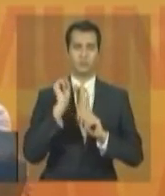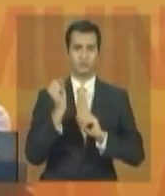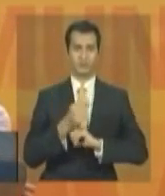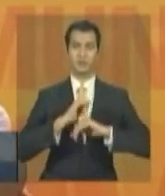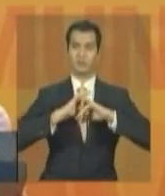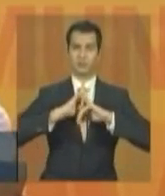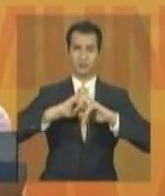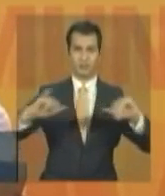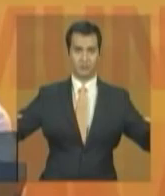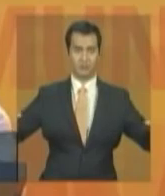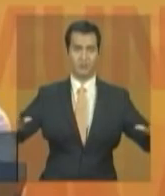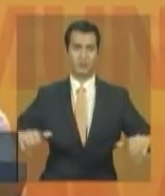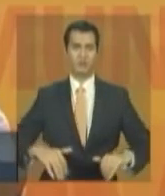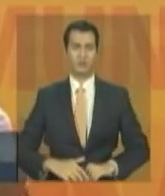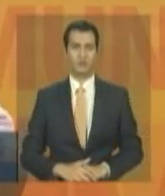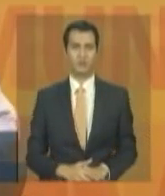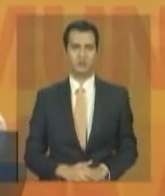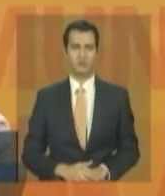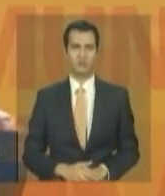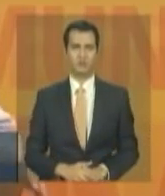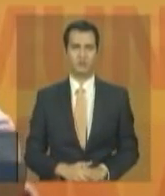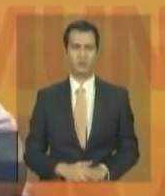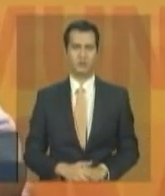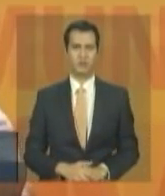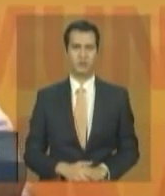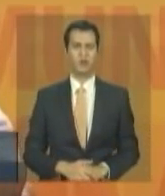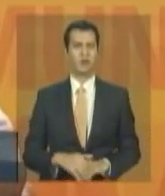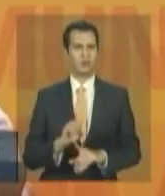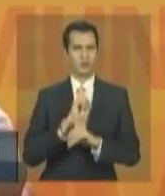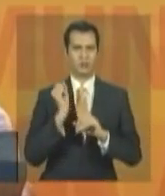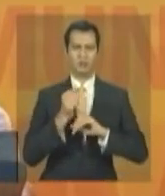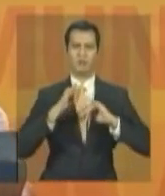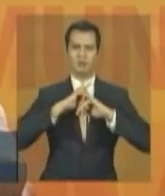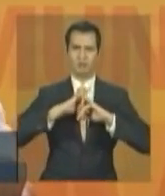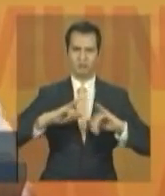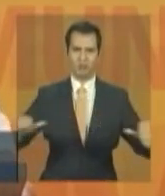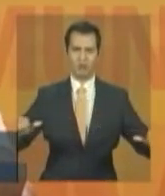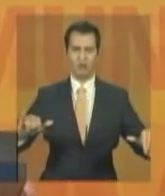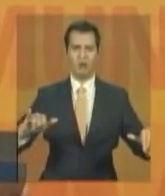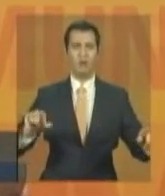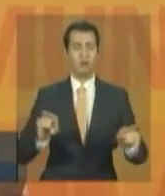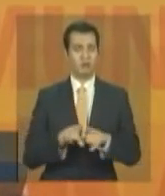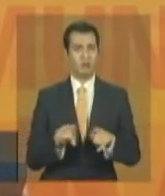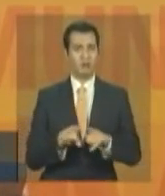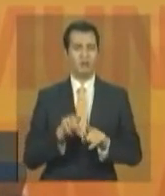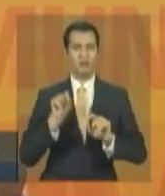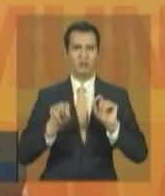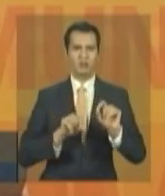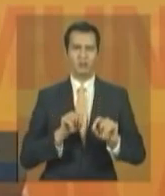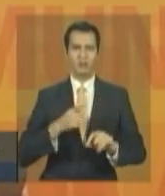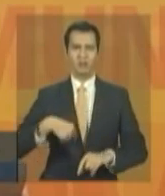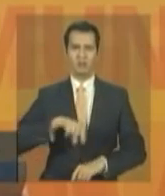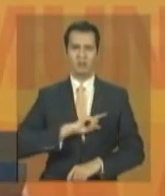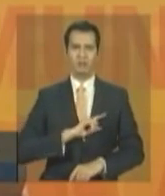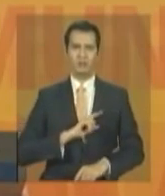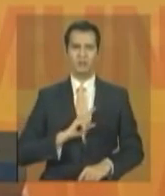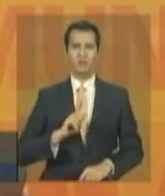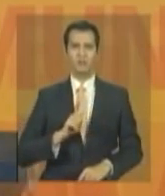sociedade faz para seus próprios membros. Isso implica também que